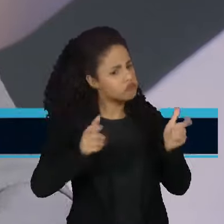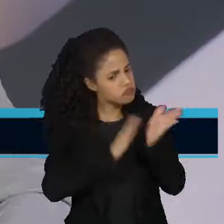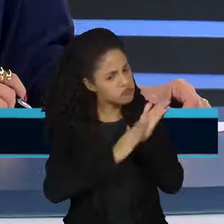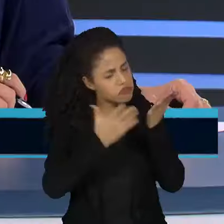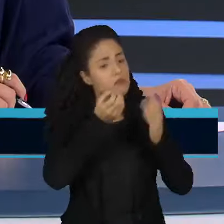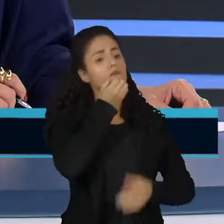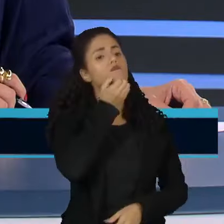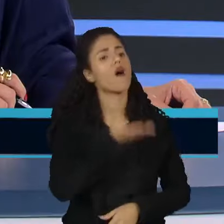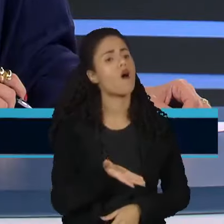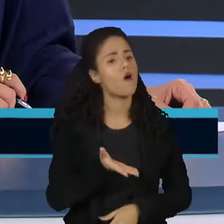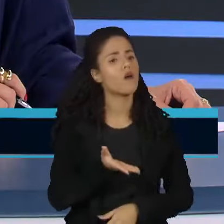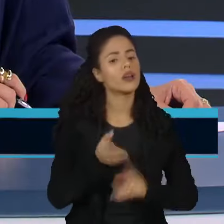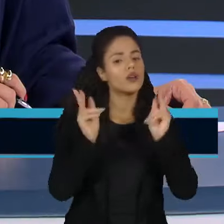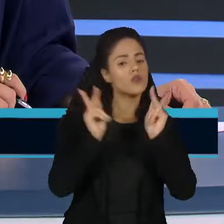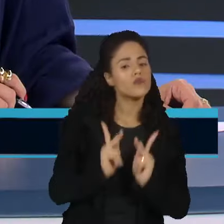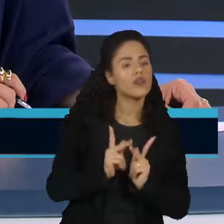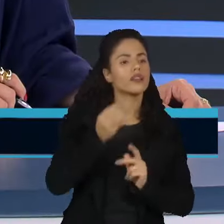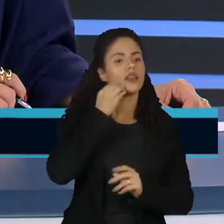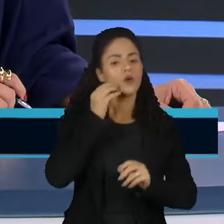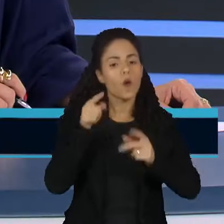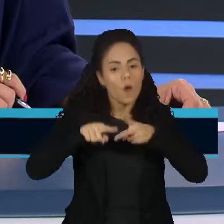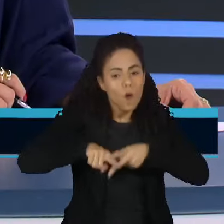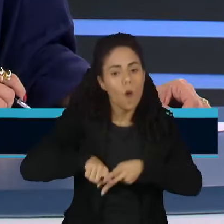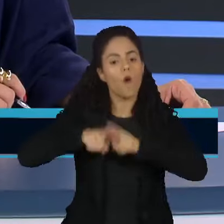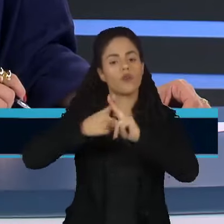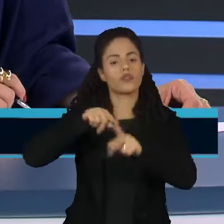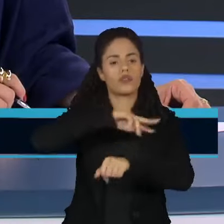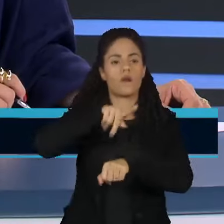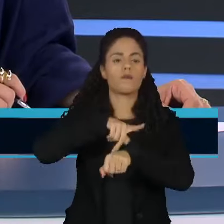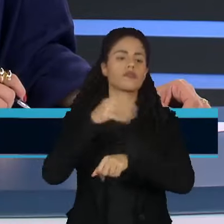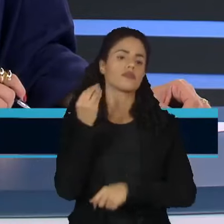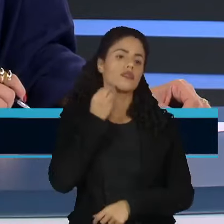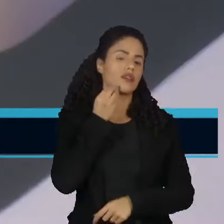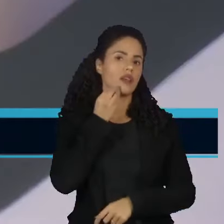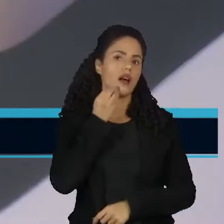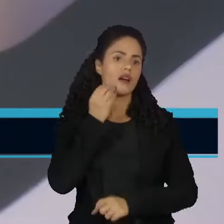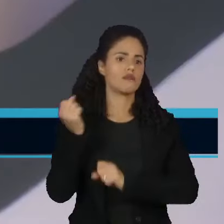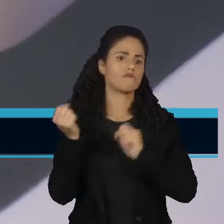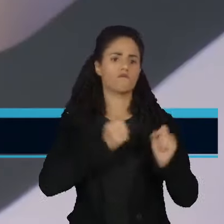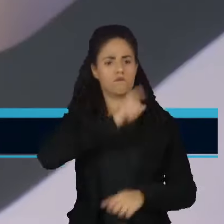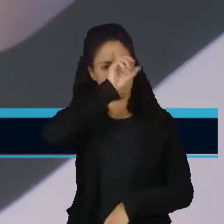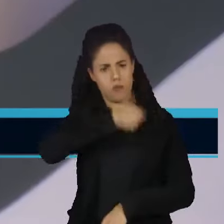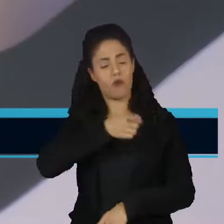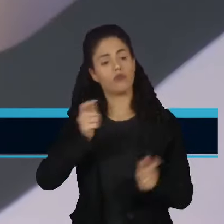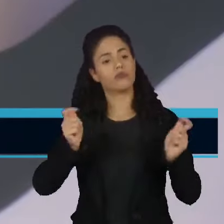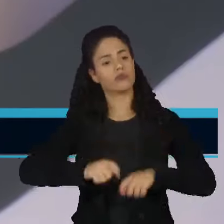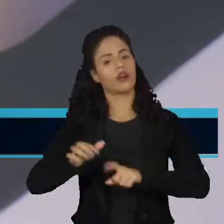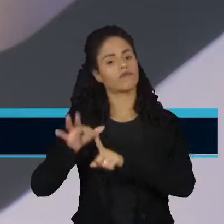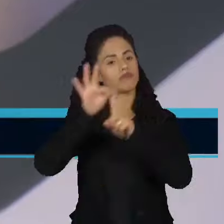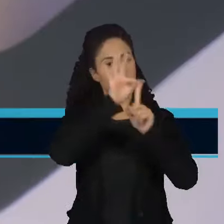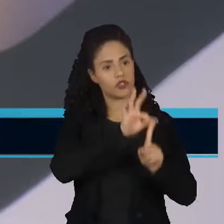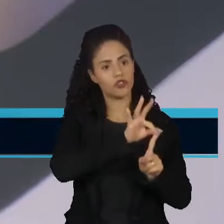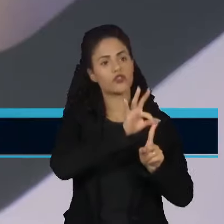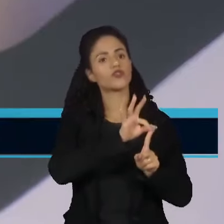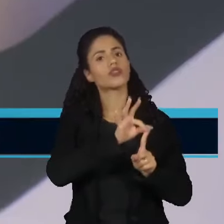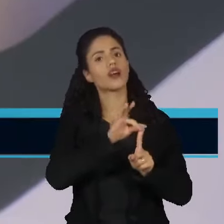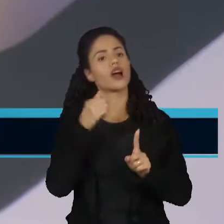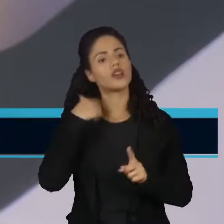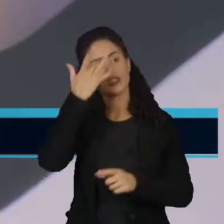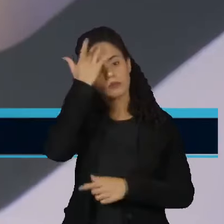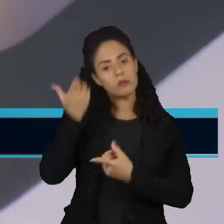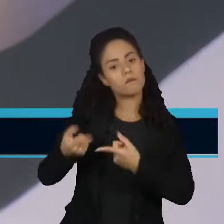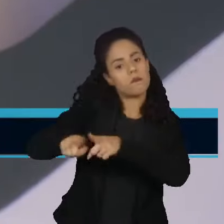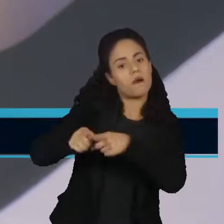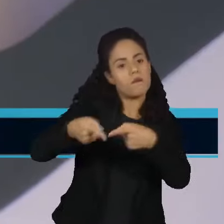que ele pacificou o país. Então, ele vai chegar muito poderoso e com muita capacidade de indicar aí os seus parceiros, né,